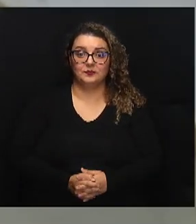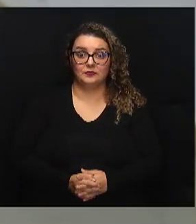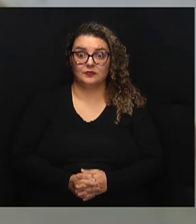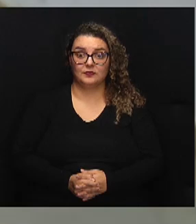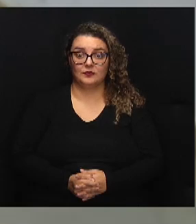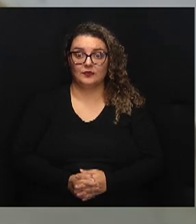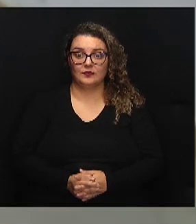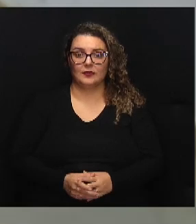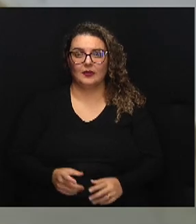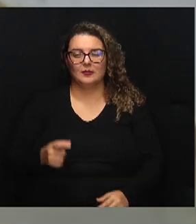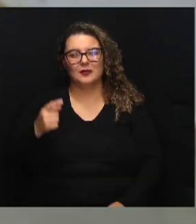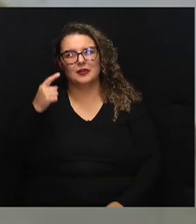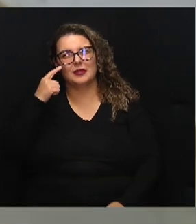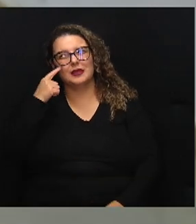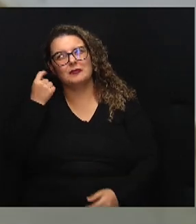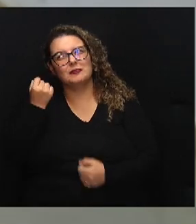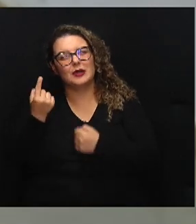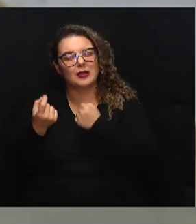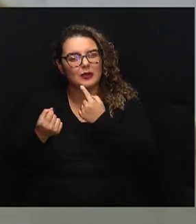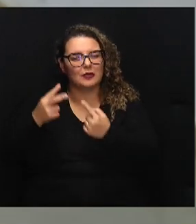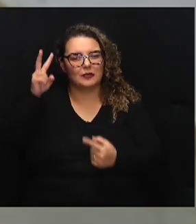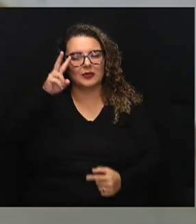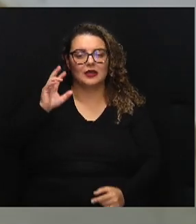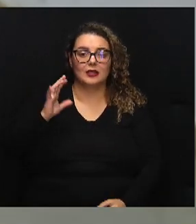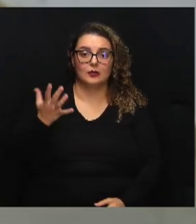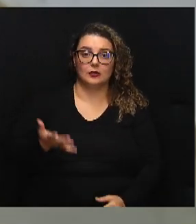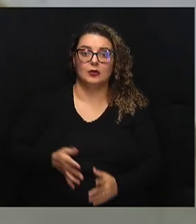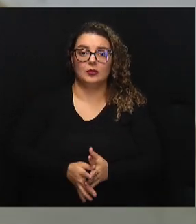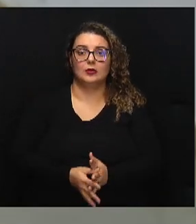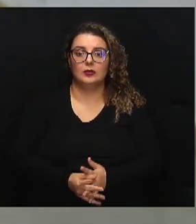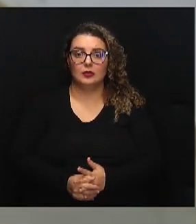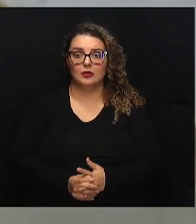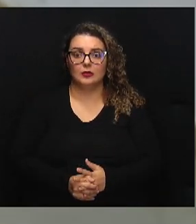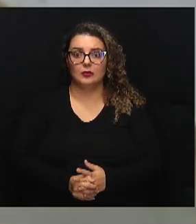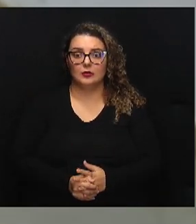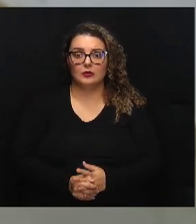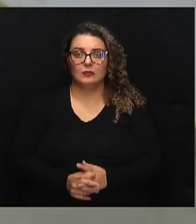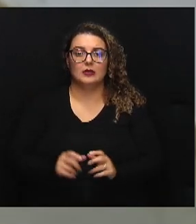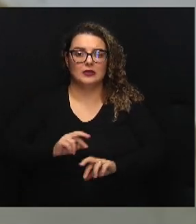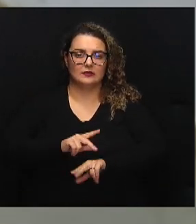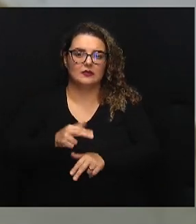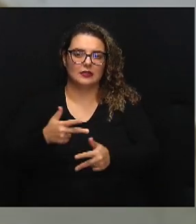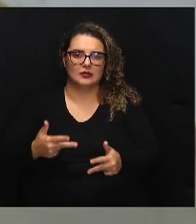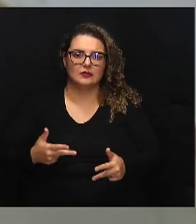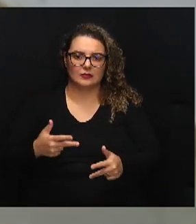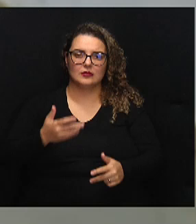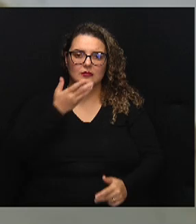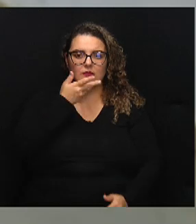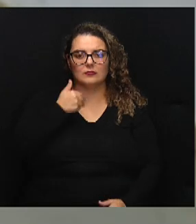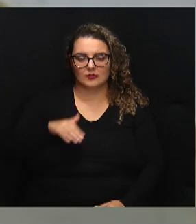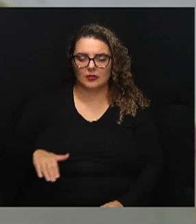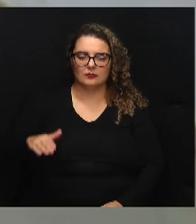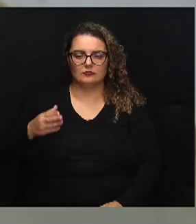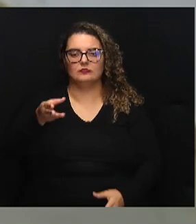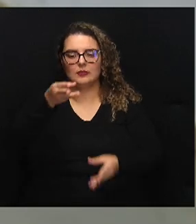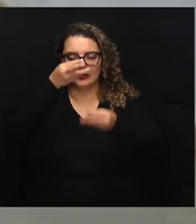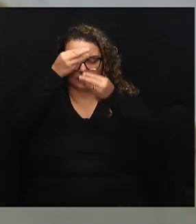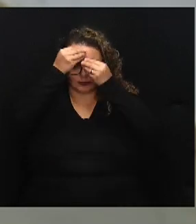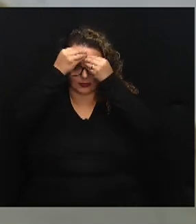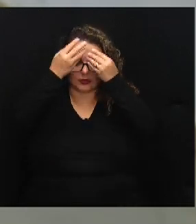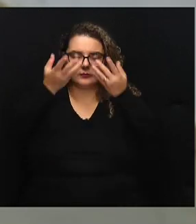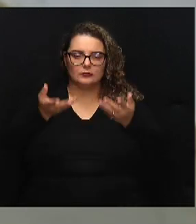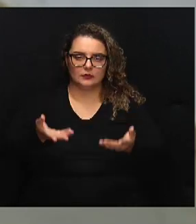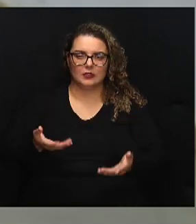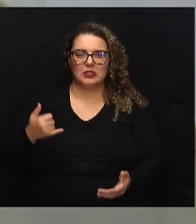Mas eu tenho uma vaga lembrança disso daí que aconteceu. Mas muitas coisas da minha infância eu guardo mesmo, porque desde a idade